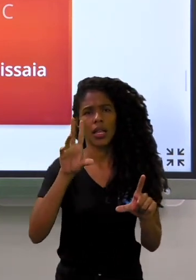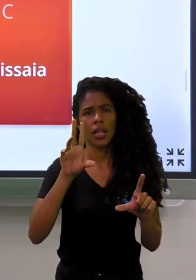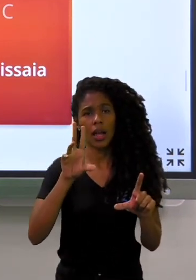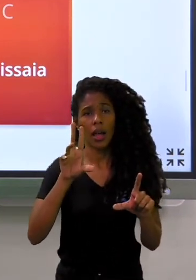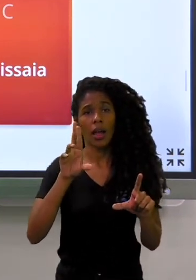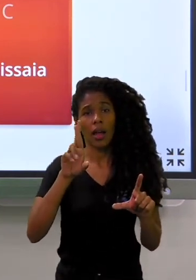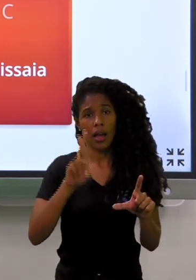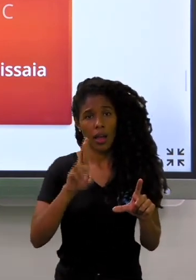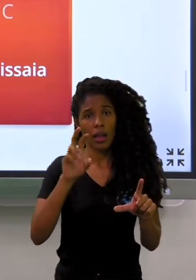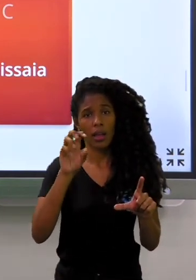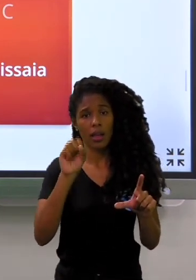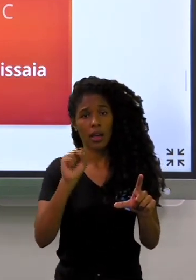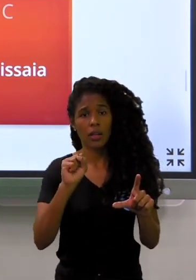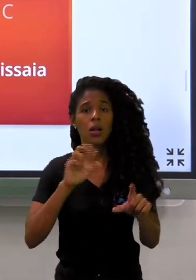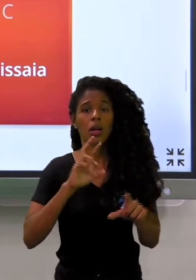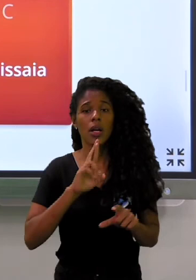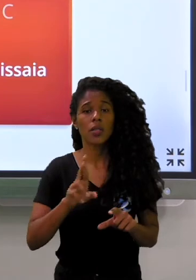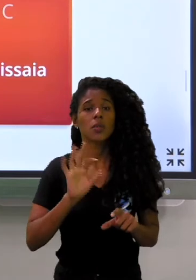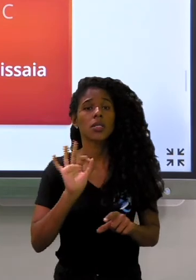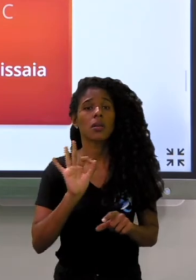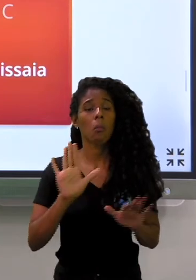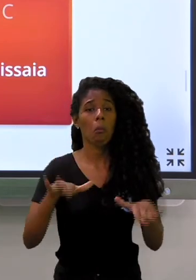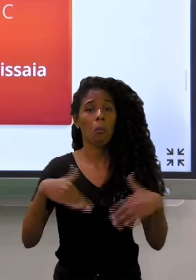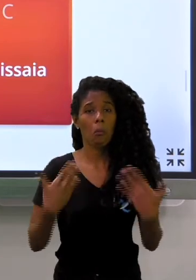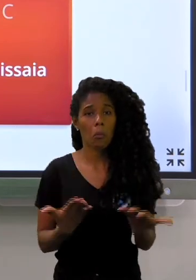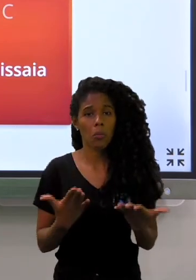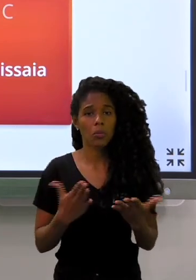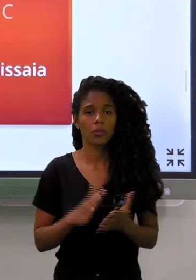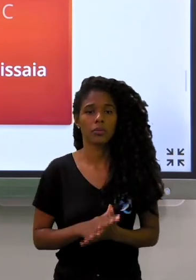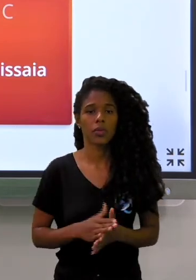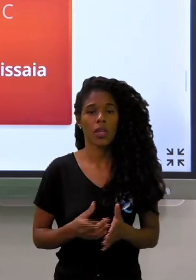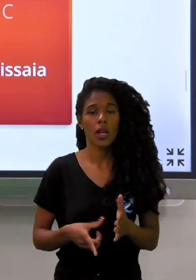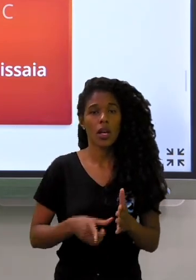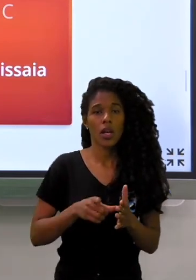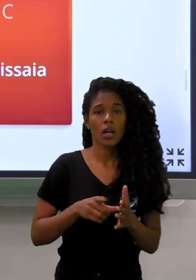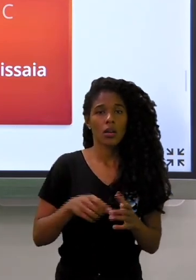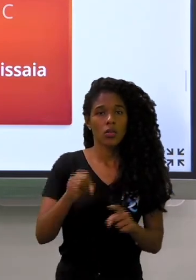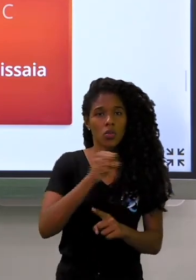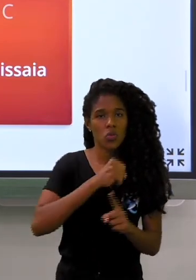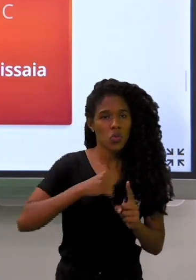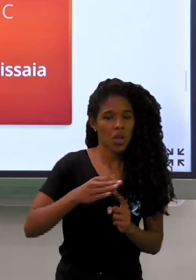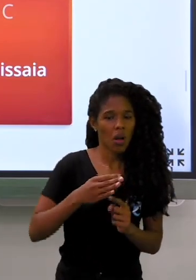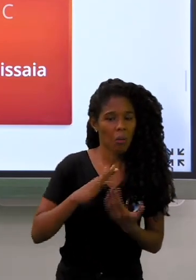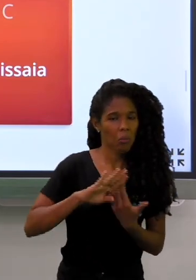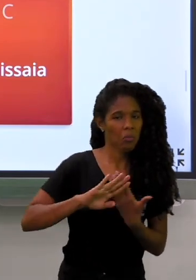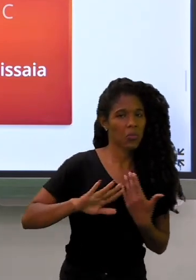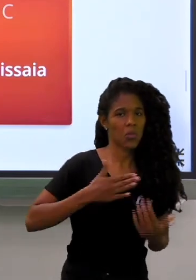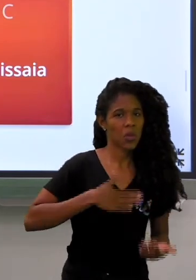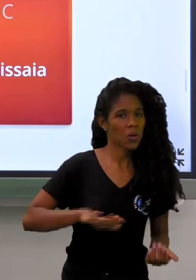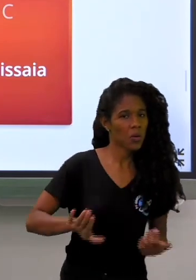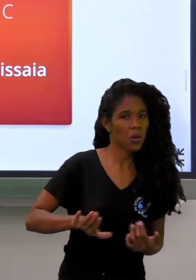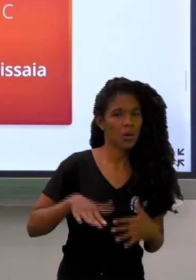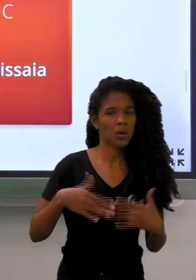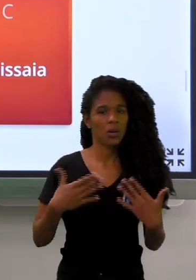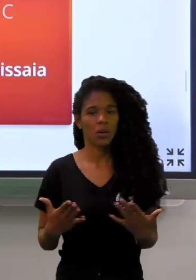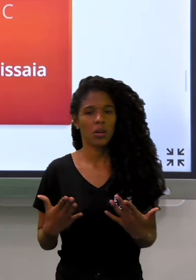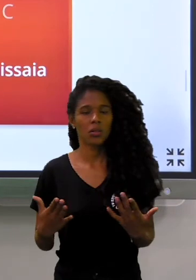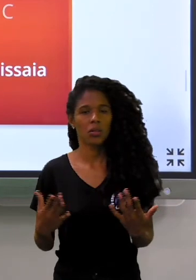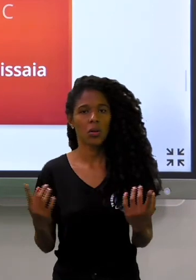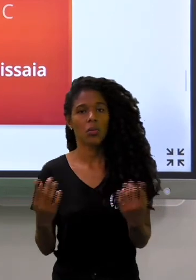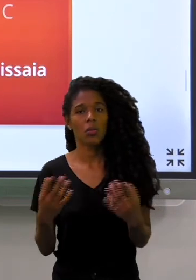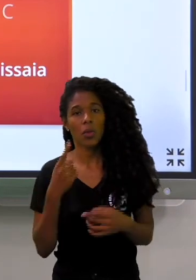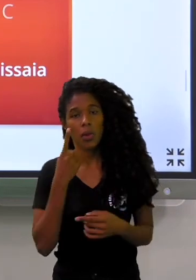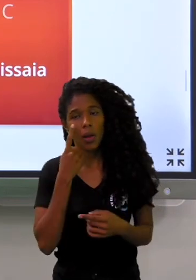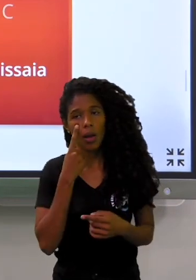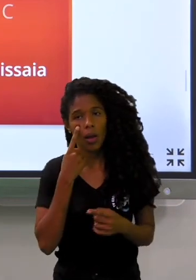S, marque a opção correta. Antissocial, contra-regra ou mini-saia. Qual que é a opção correta?